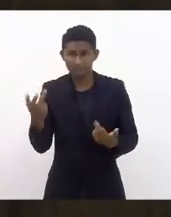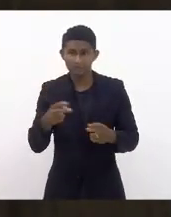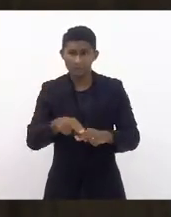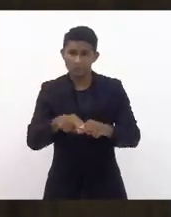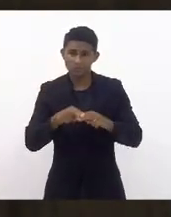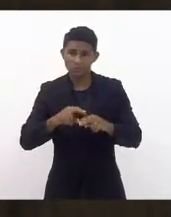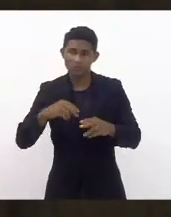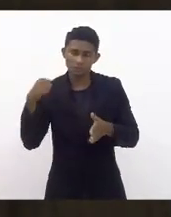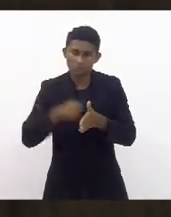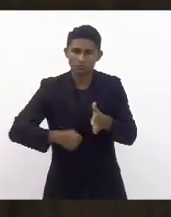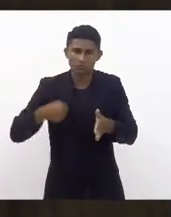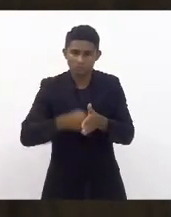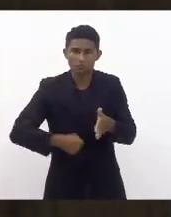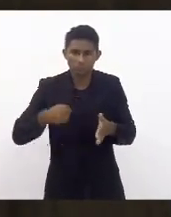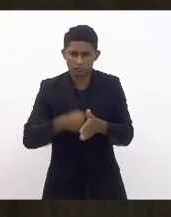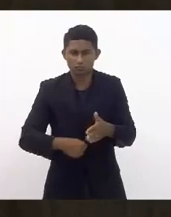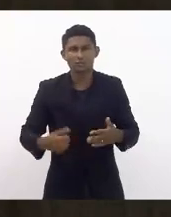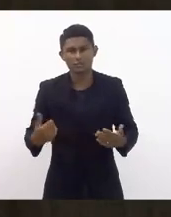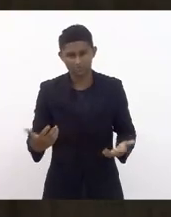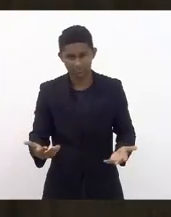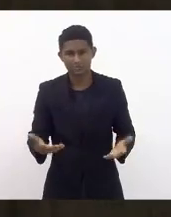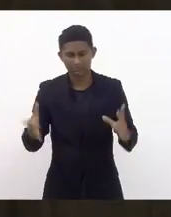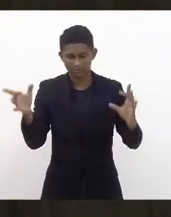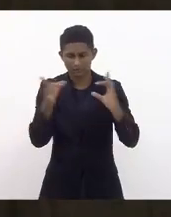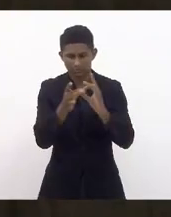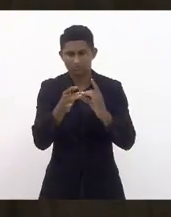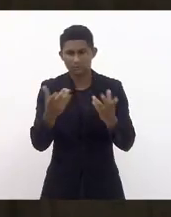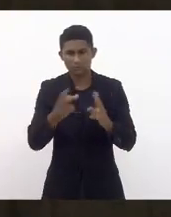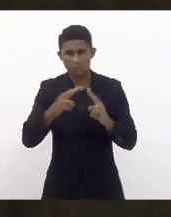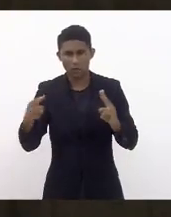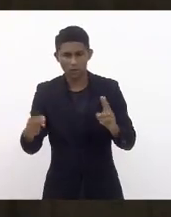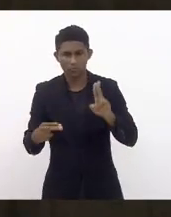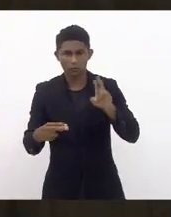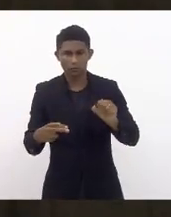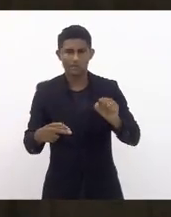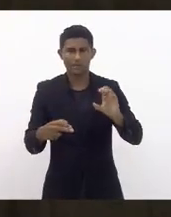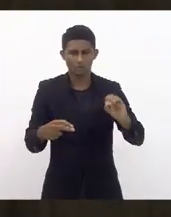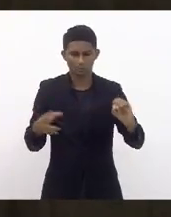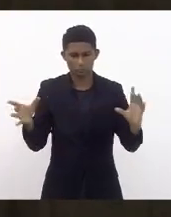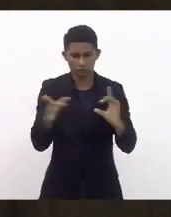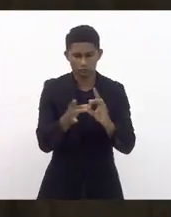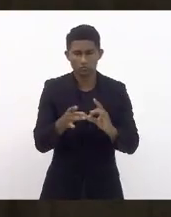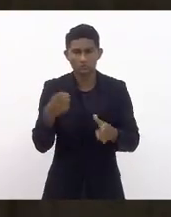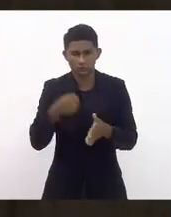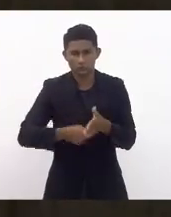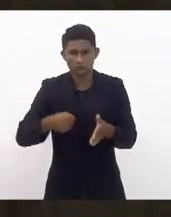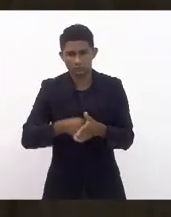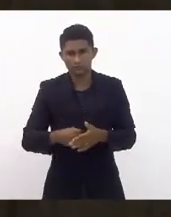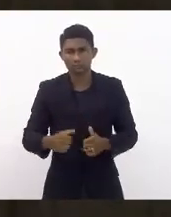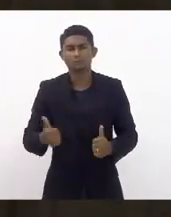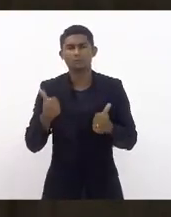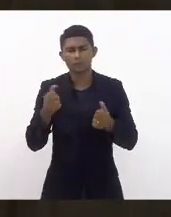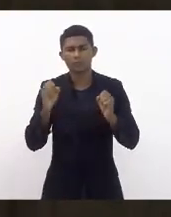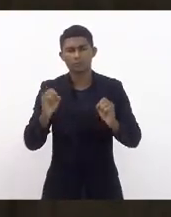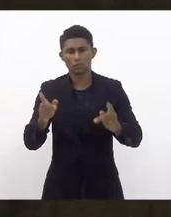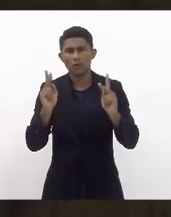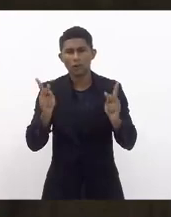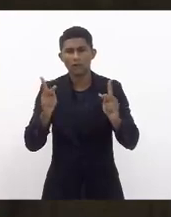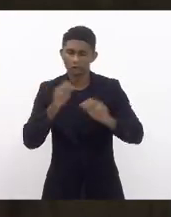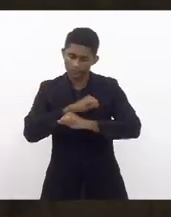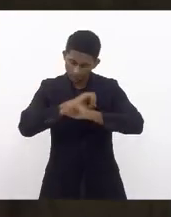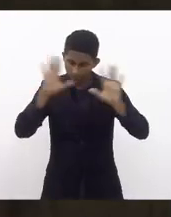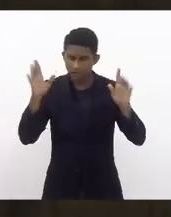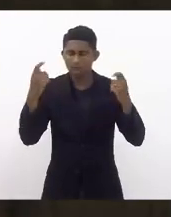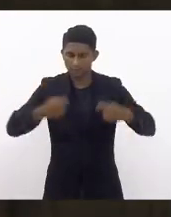luta toda dessa incorporação da UERJ em cima da UESO. Aí sim, vamos colocar as claras, o que tem que ficar